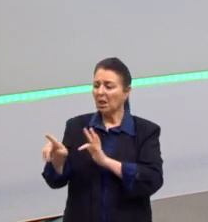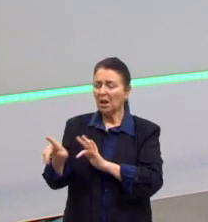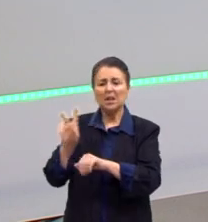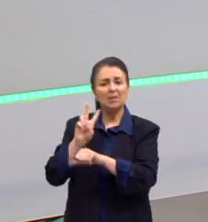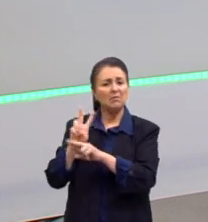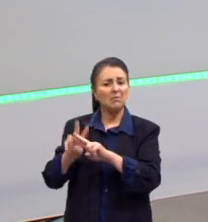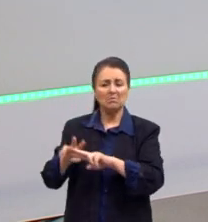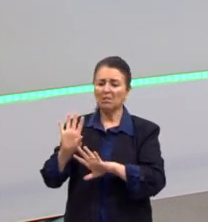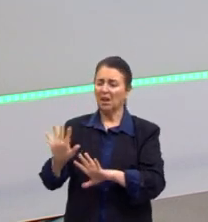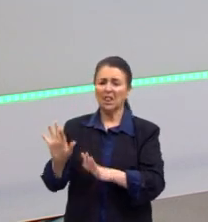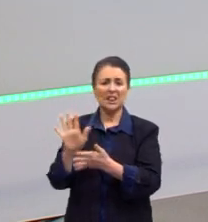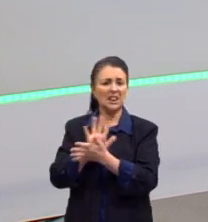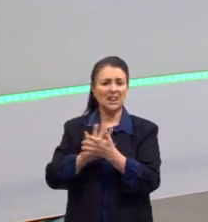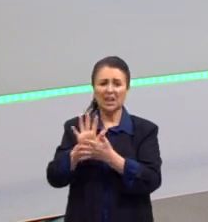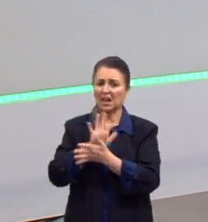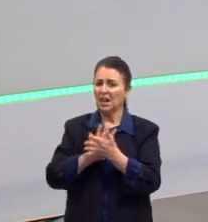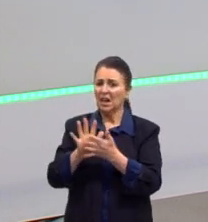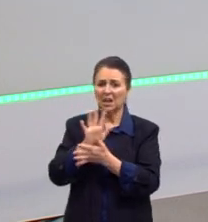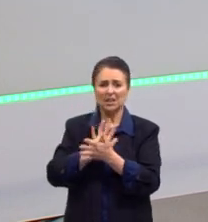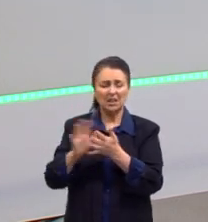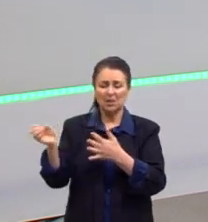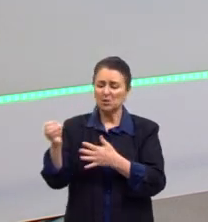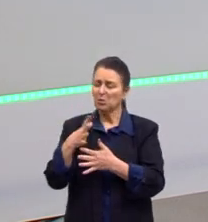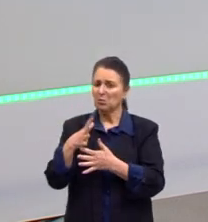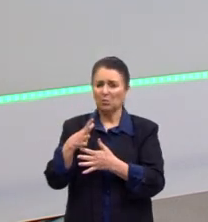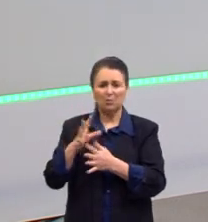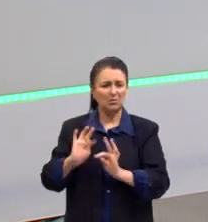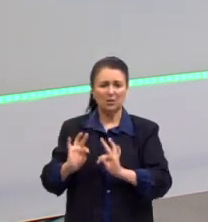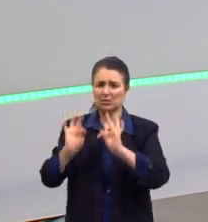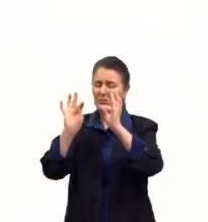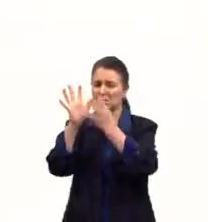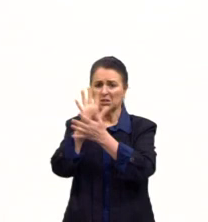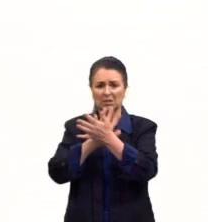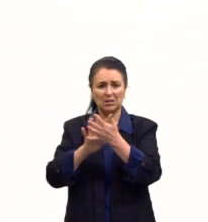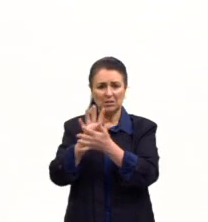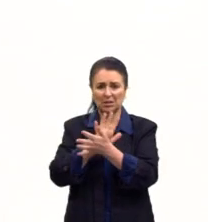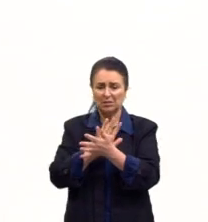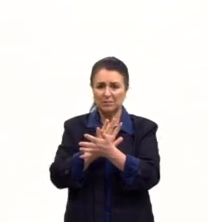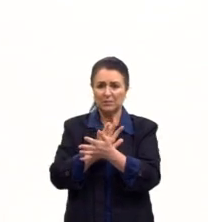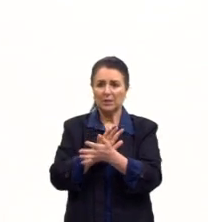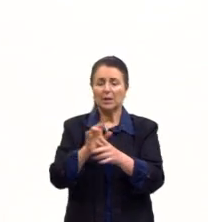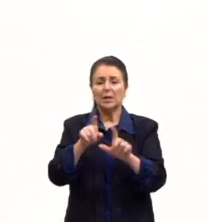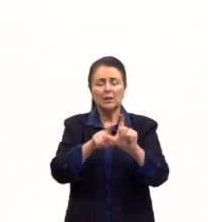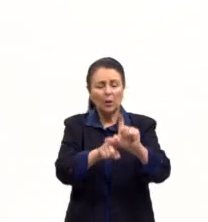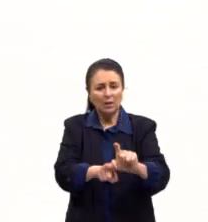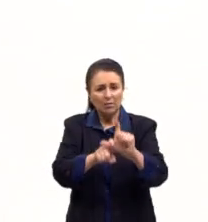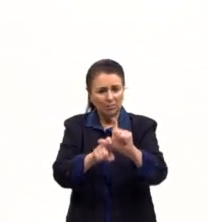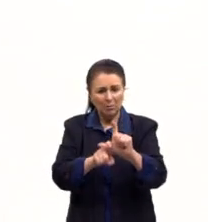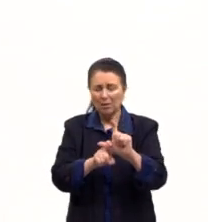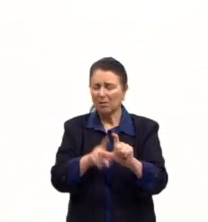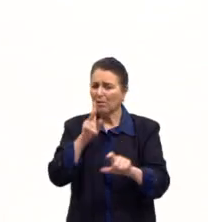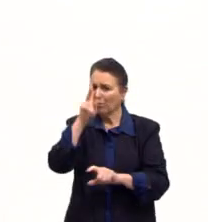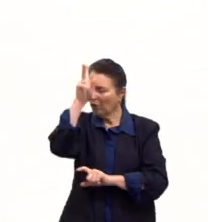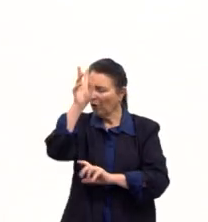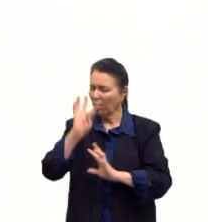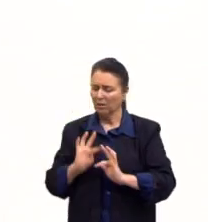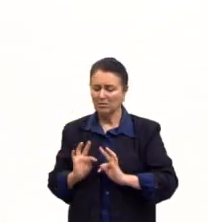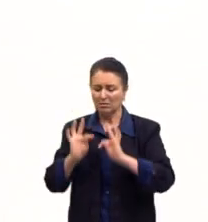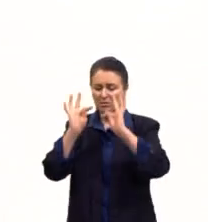indústria né não não não atualizaram muitas vezes tá quase tudo é tensa dependência tecnológica né